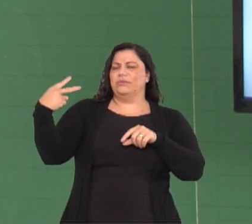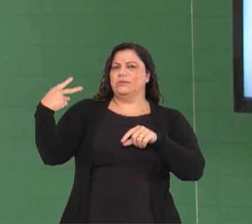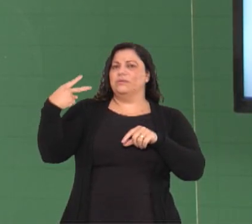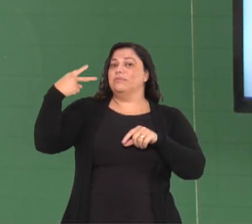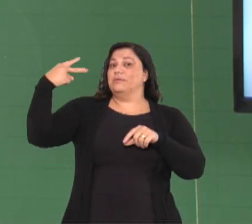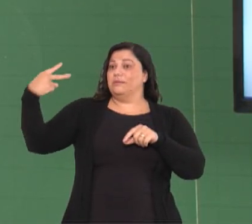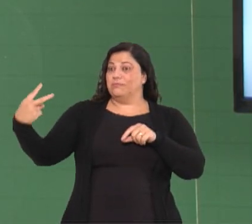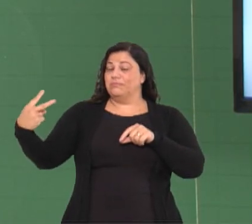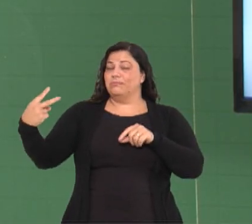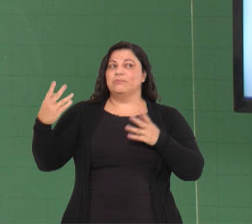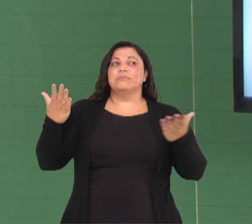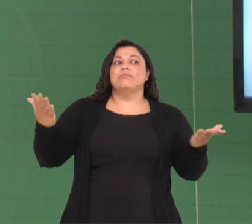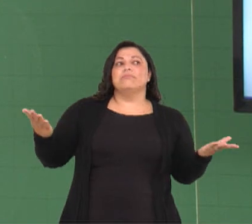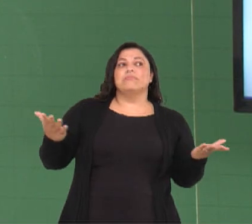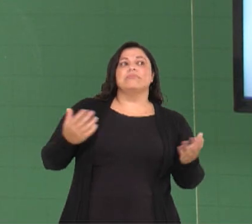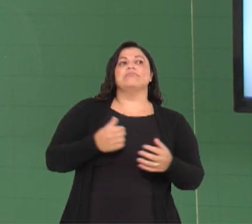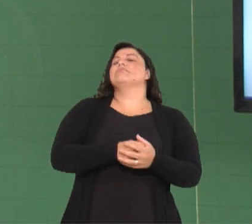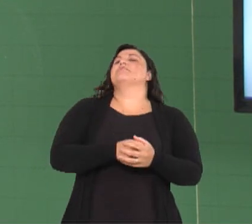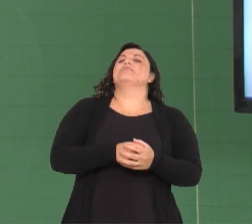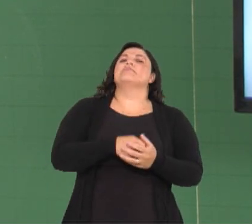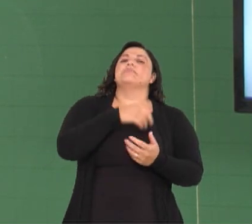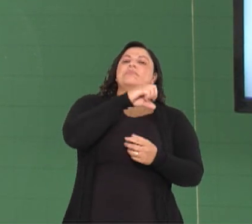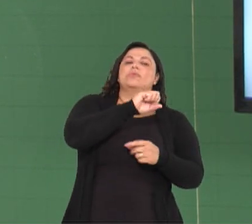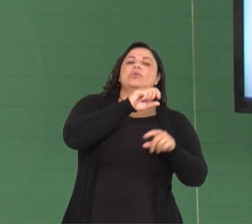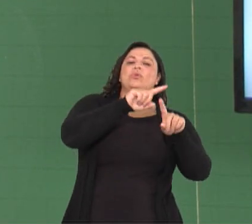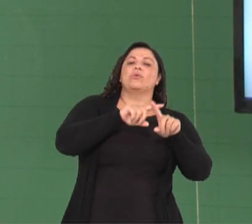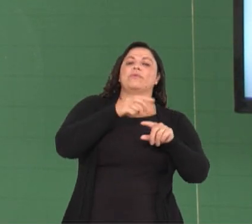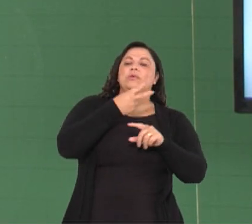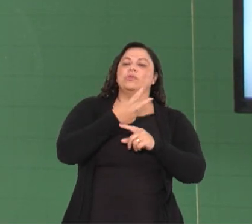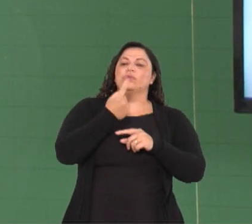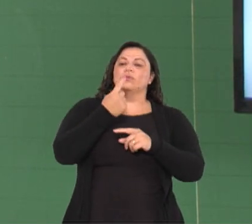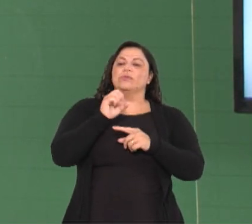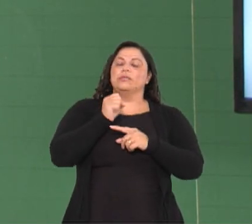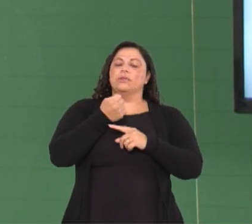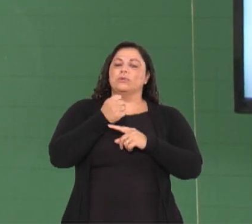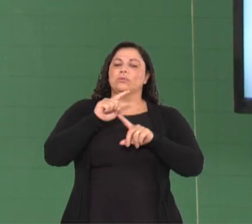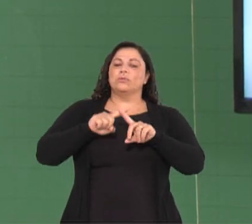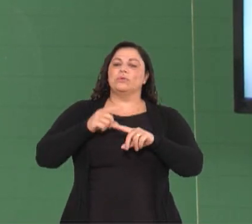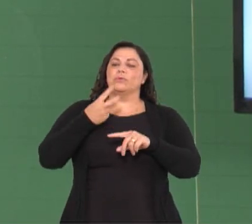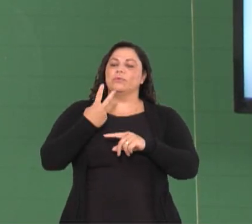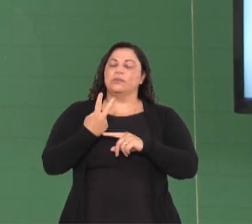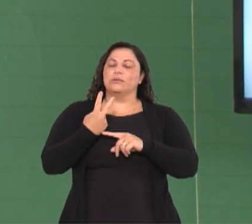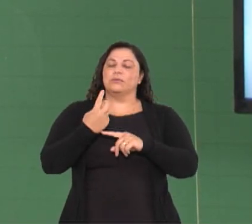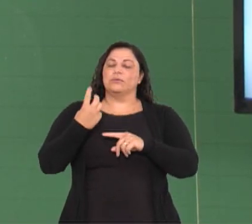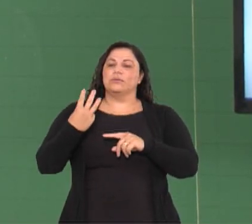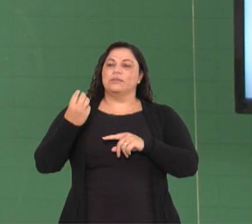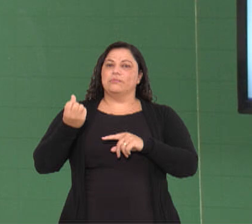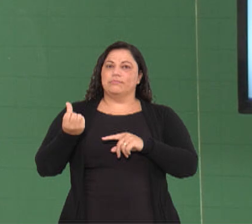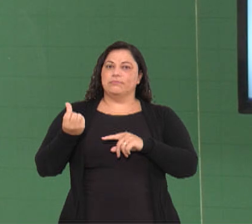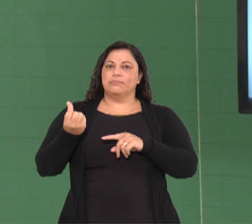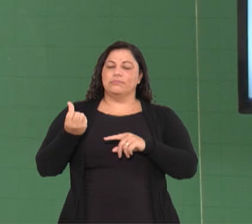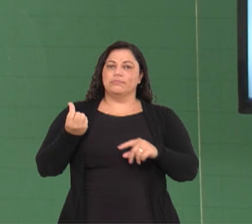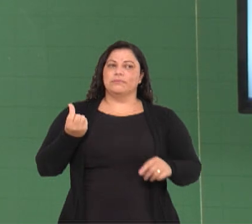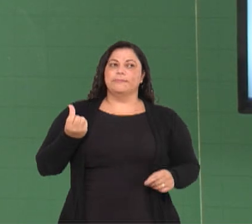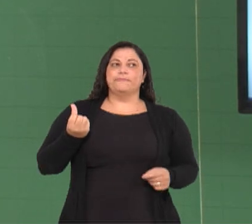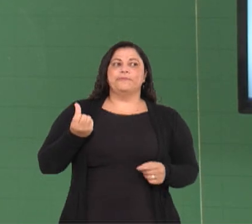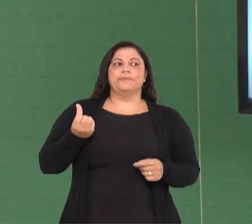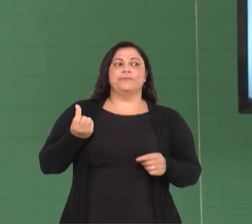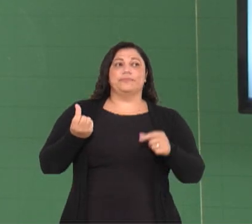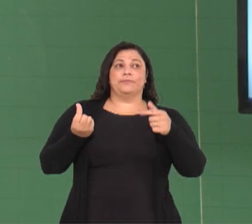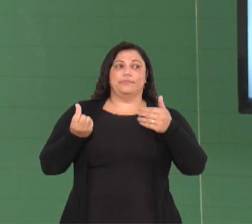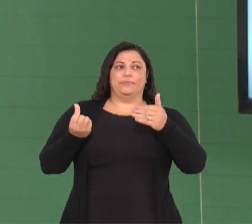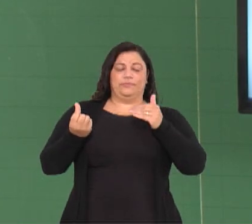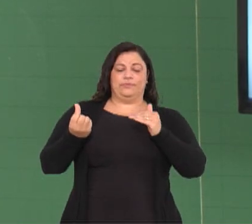ser 9 vezes 2, 18. 18 vezes 2, 36. Repete a